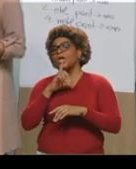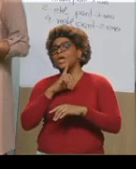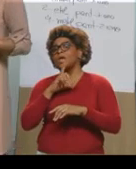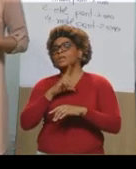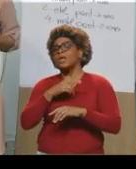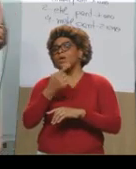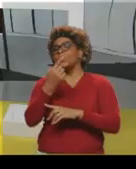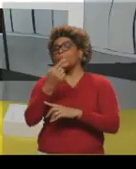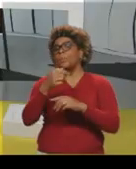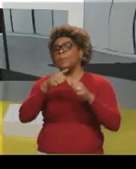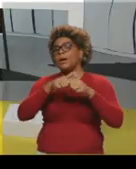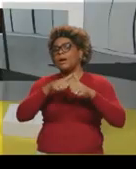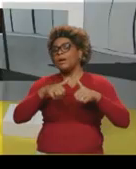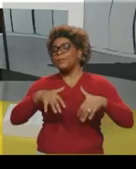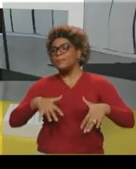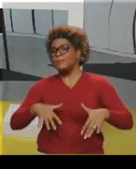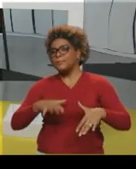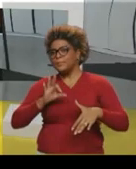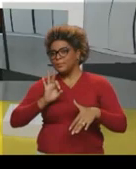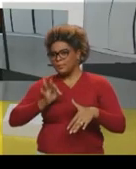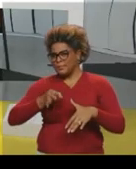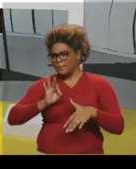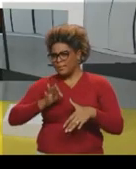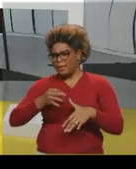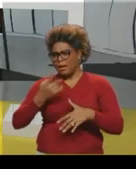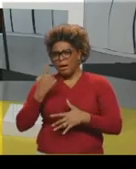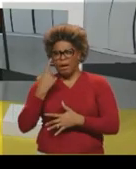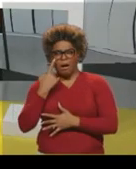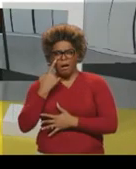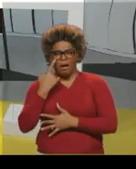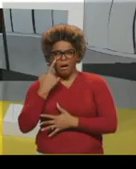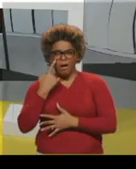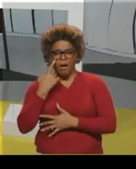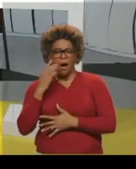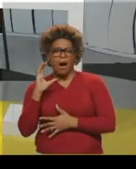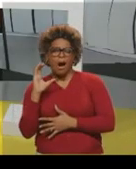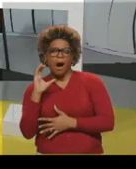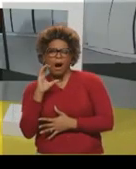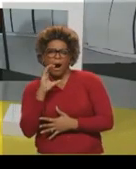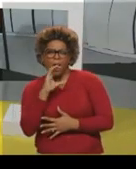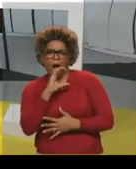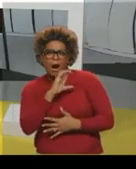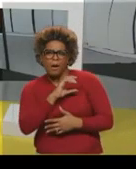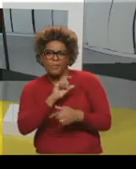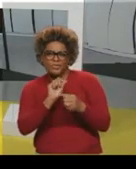eu tenho, vamos rapidamente aqui fazer.